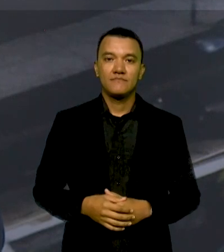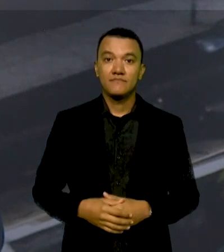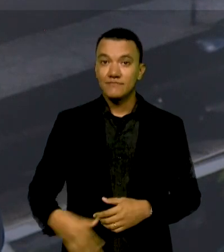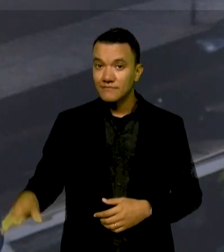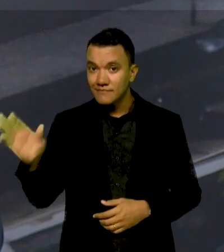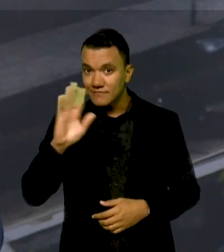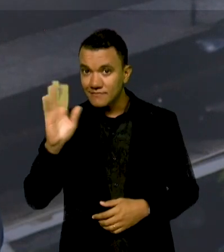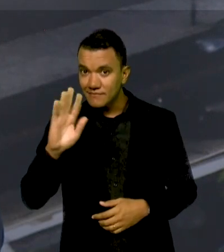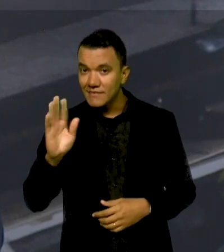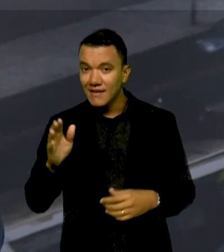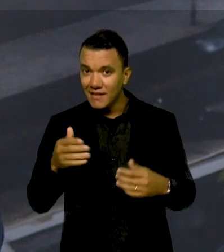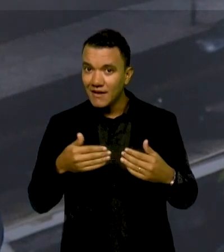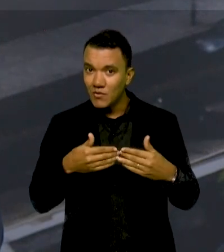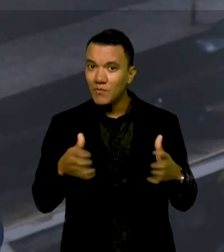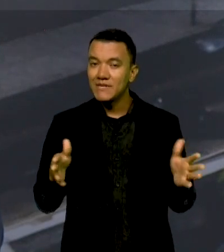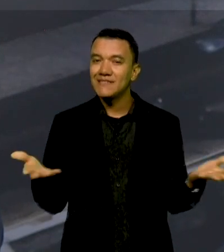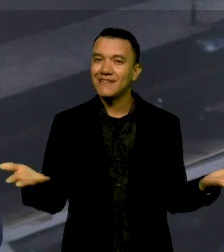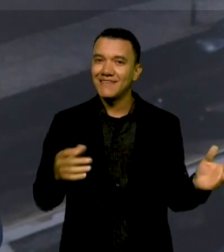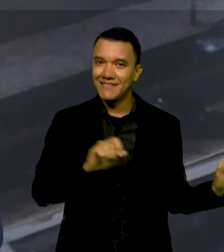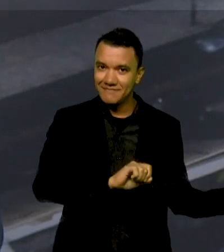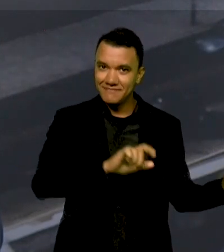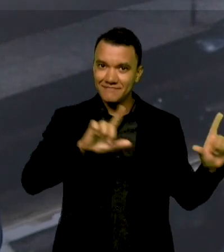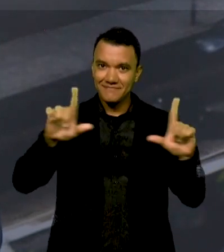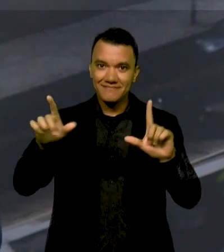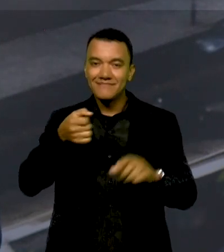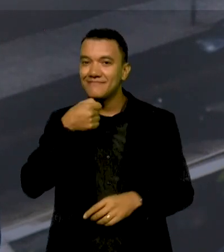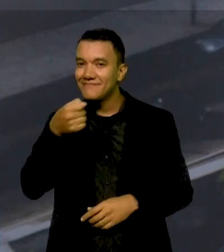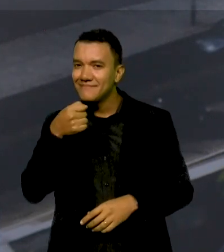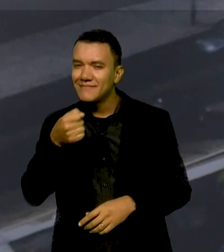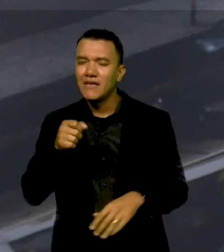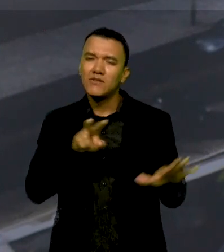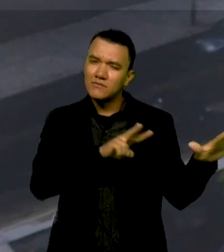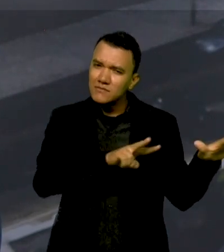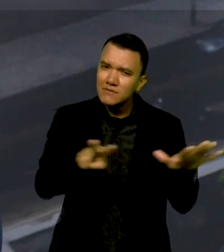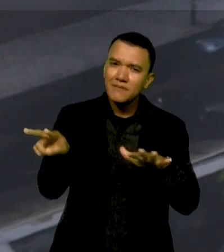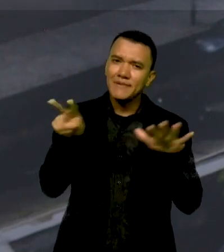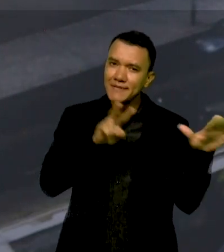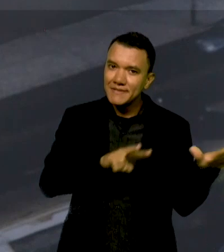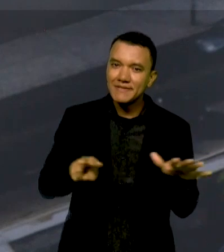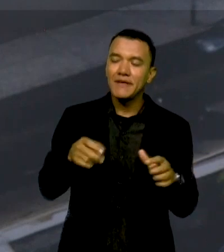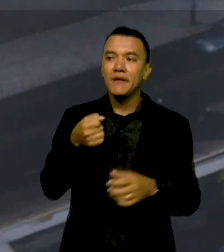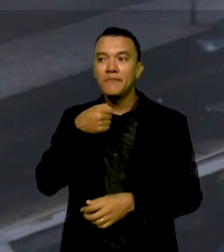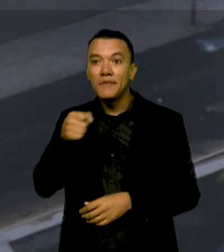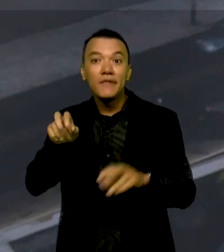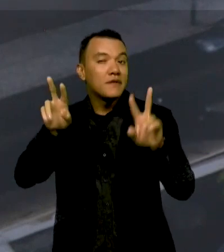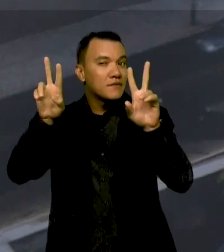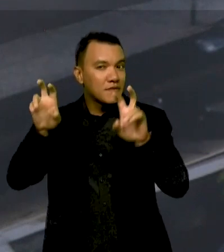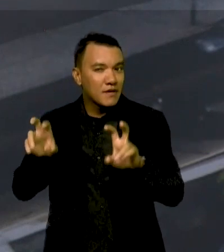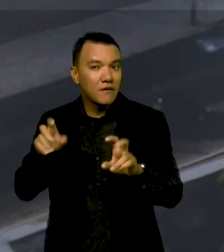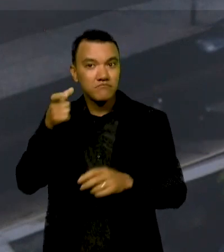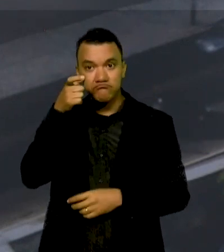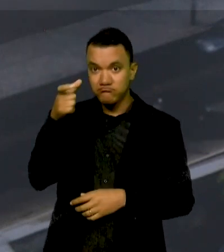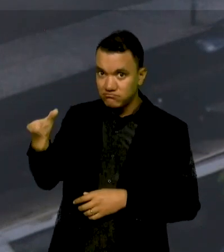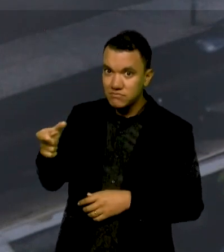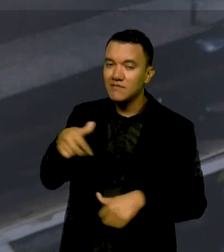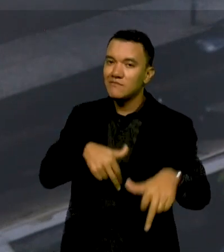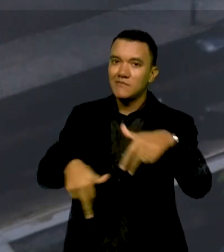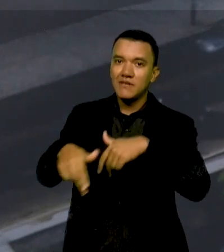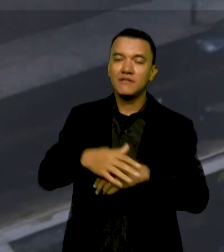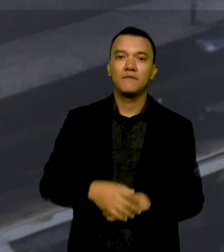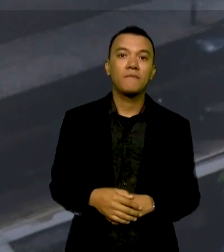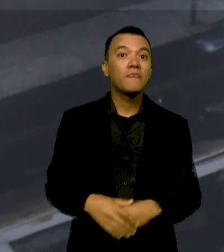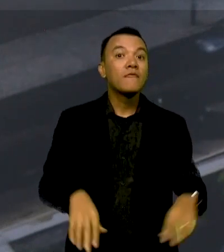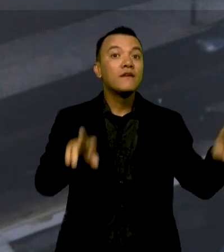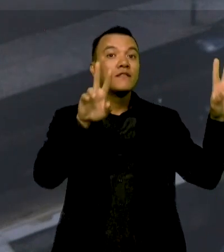Olá, estamos começando mais uma edição do Contraplano, nosso debate semanal de assuntos que geram interesse na população. Nosso tema hoje